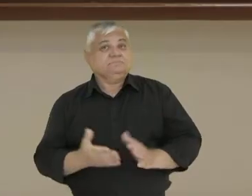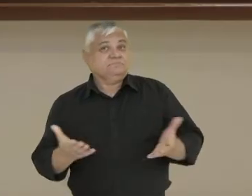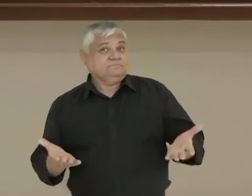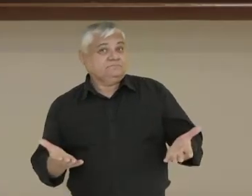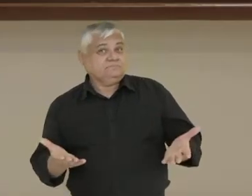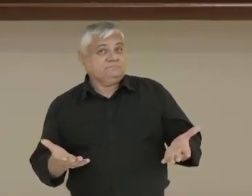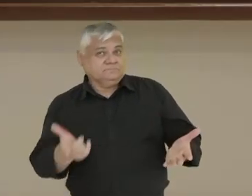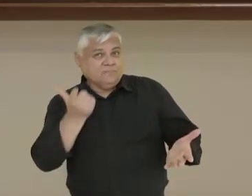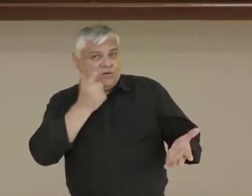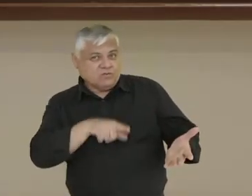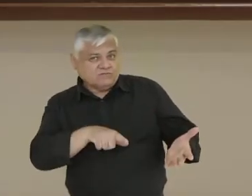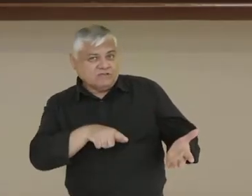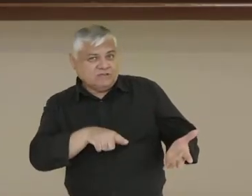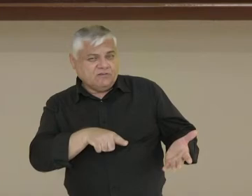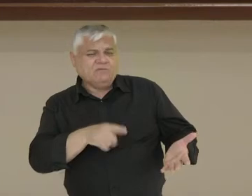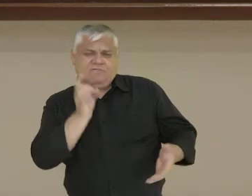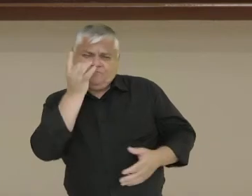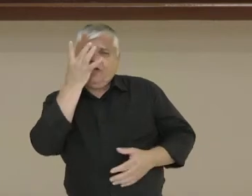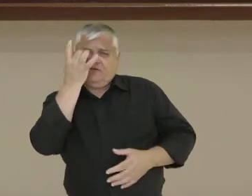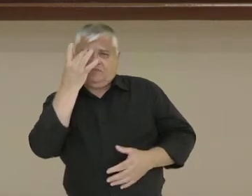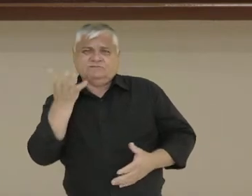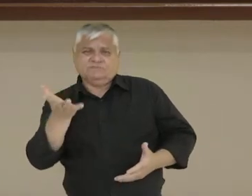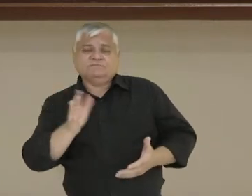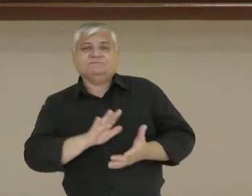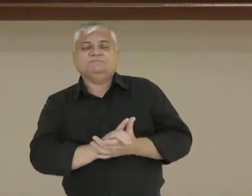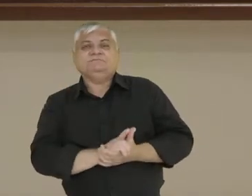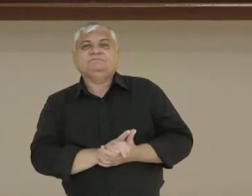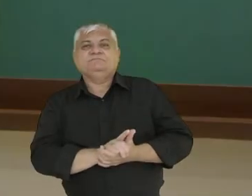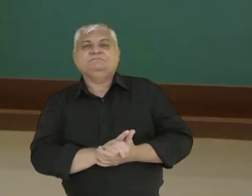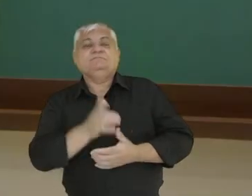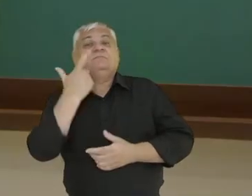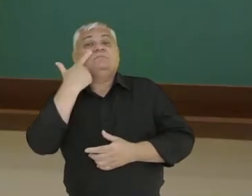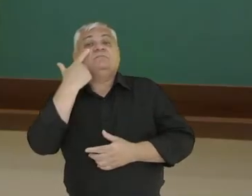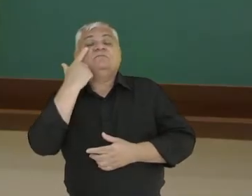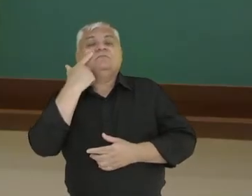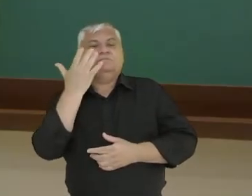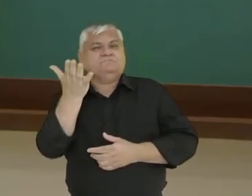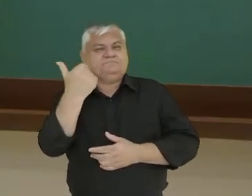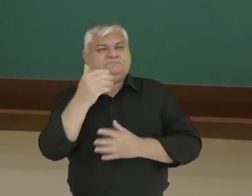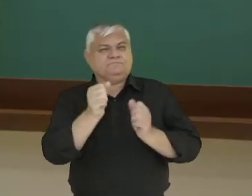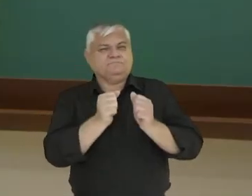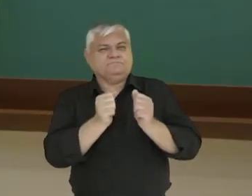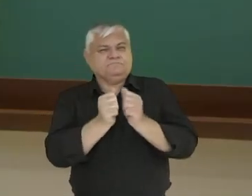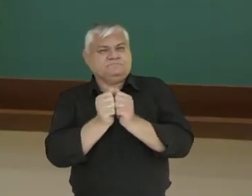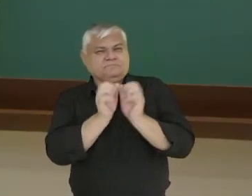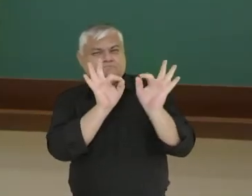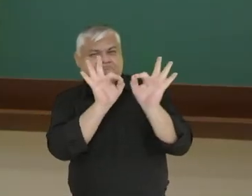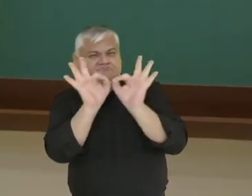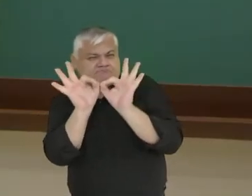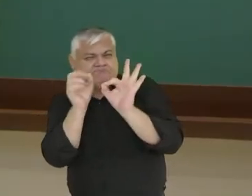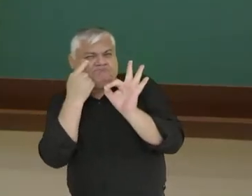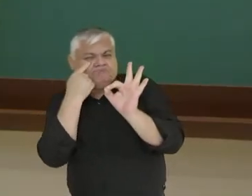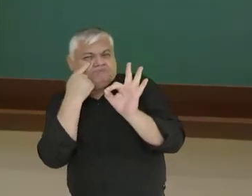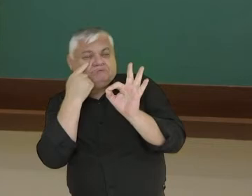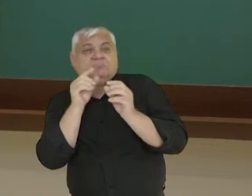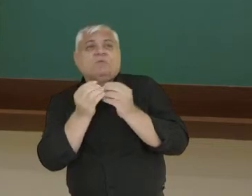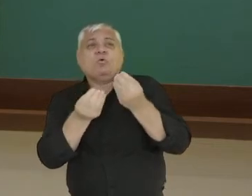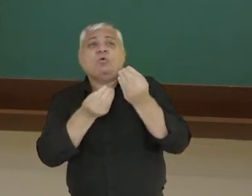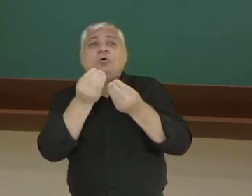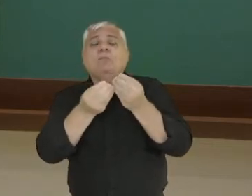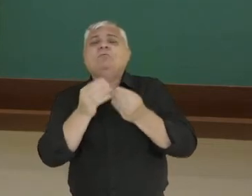aí, resolveram? Essa era fácil, né, pessoal? Então, acompanhem comigo. Vamos substituir, né? Nós conhecemos